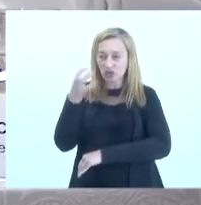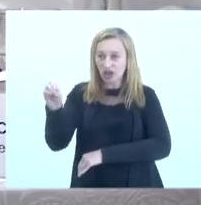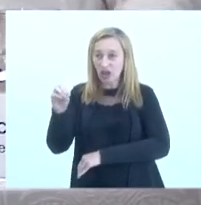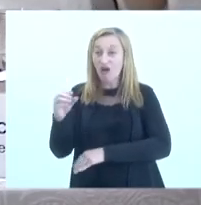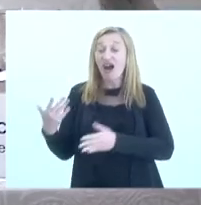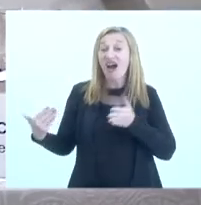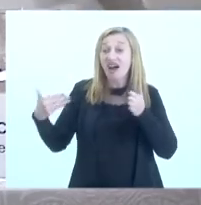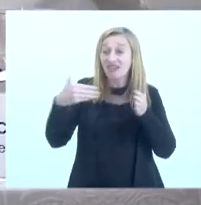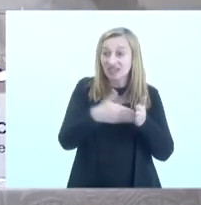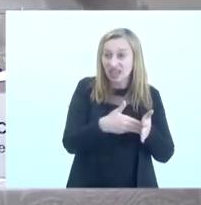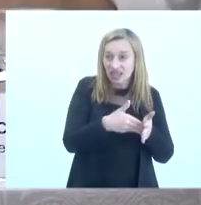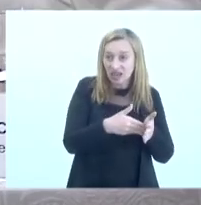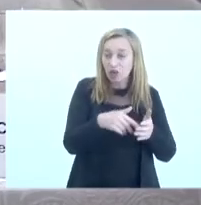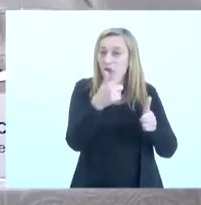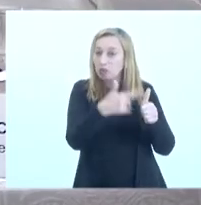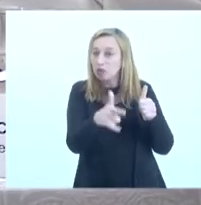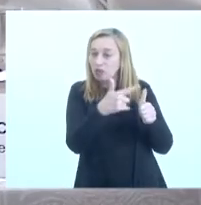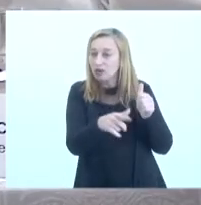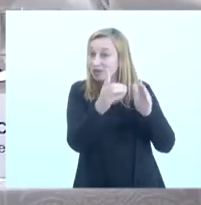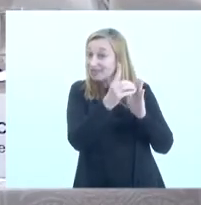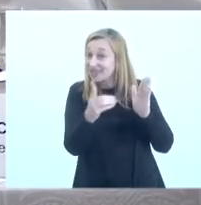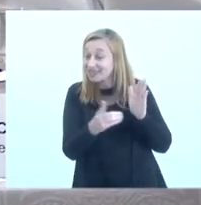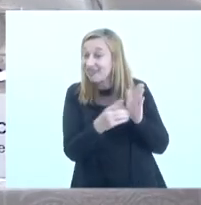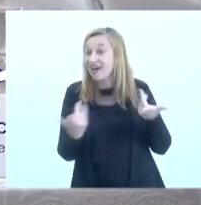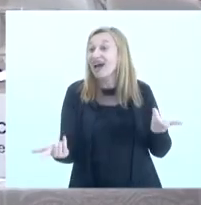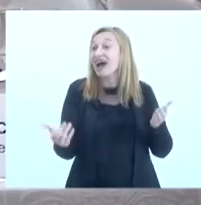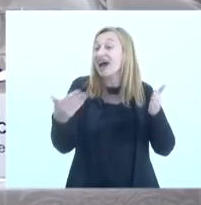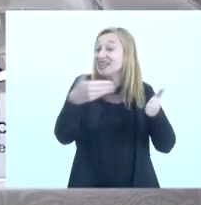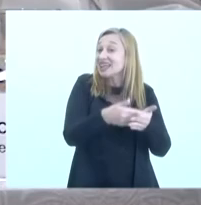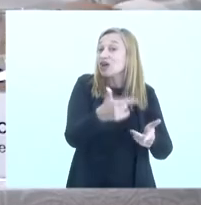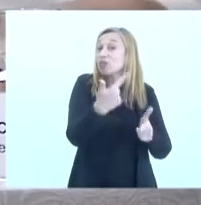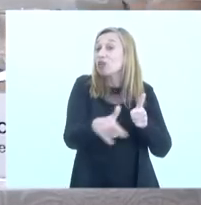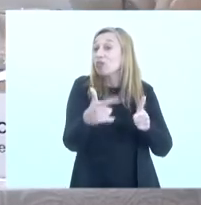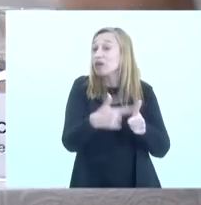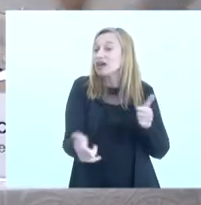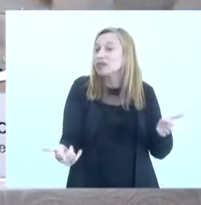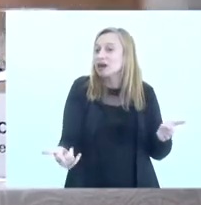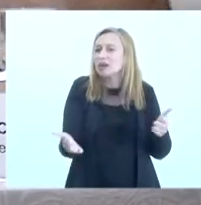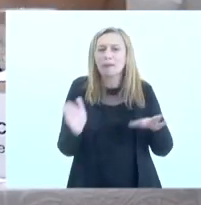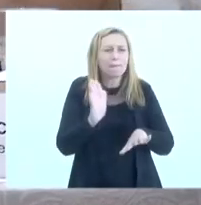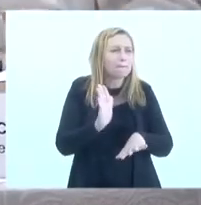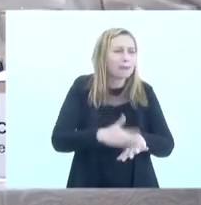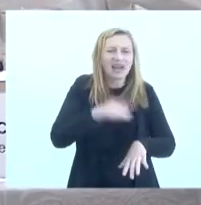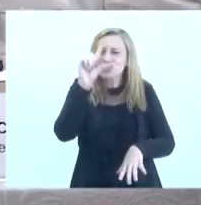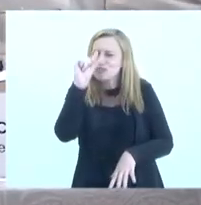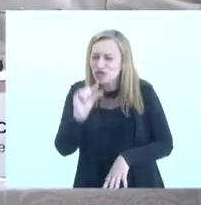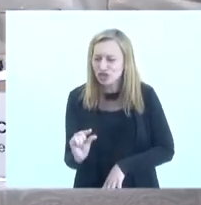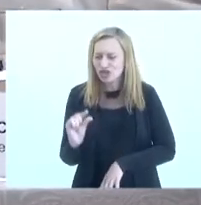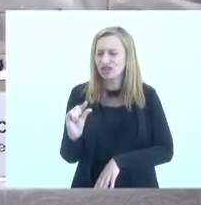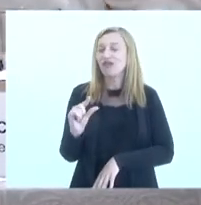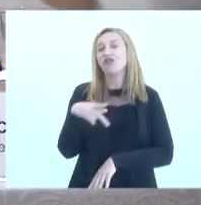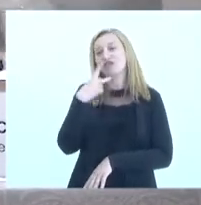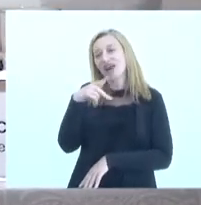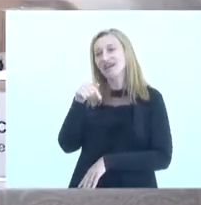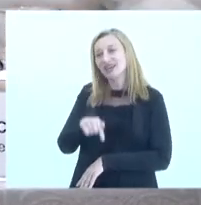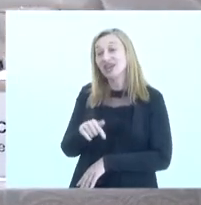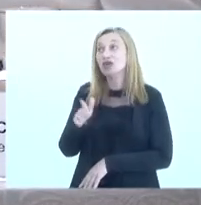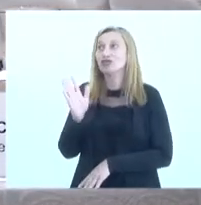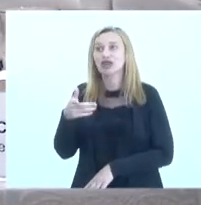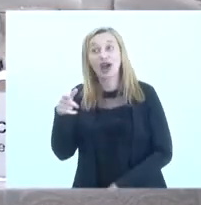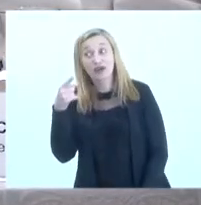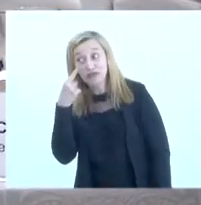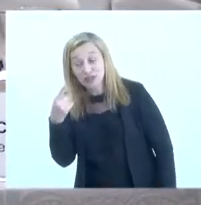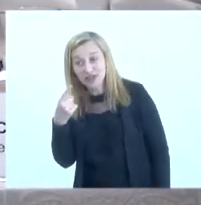até o problema do Detran, até o problema mais pequenos que foram falados aqui, eu já vi ele